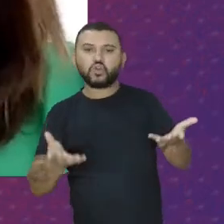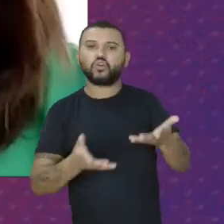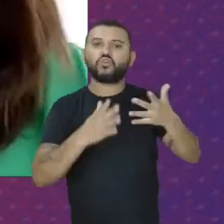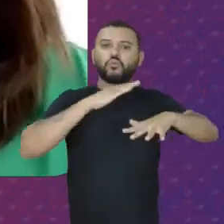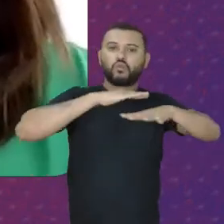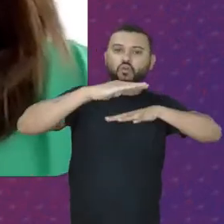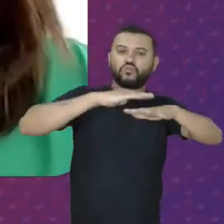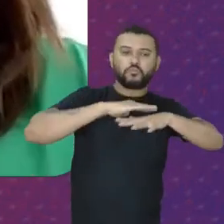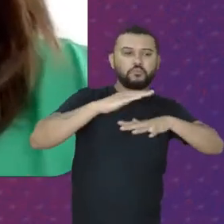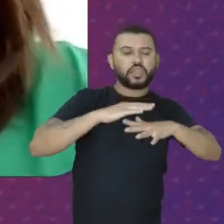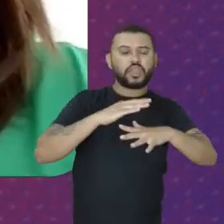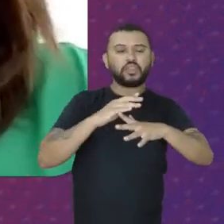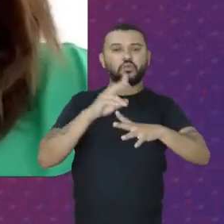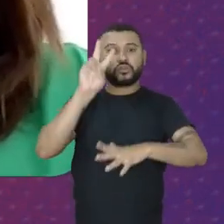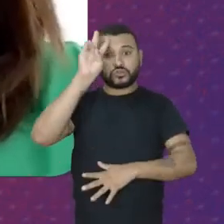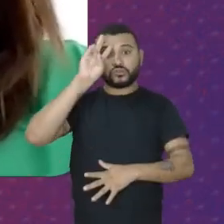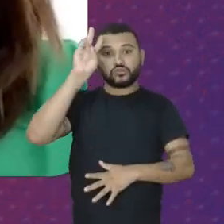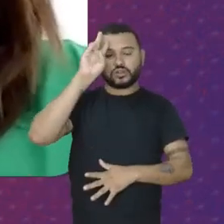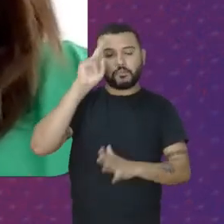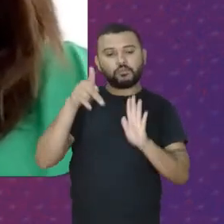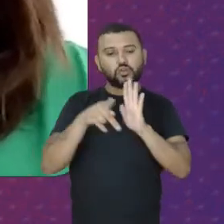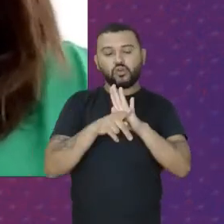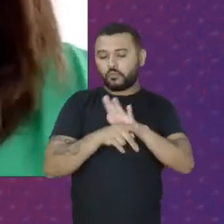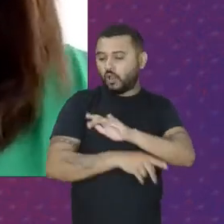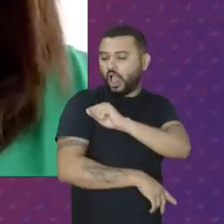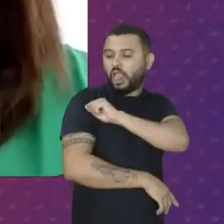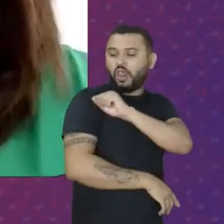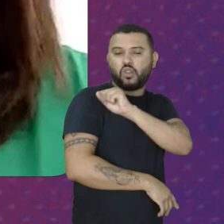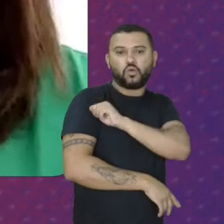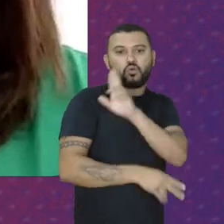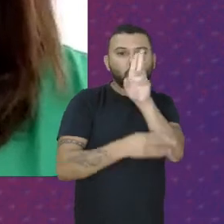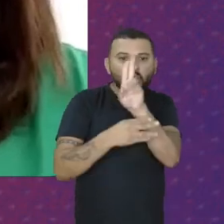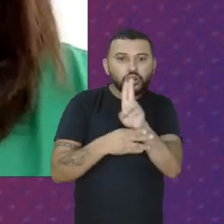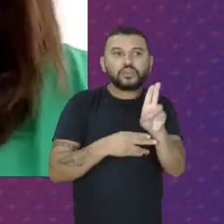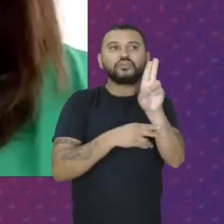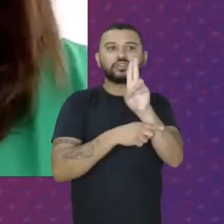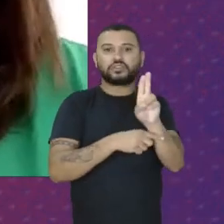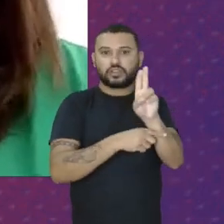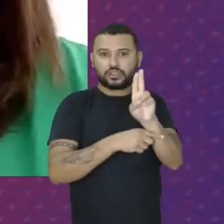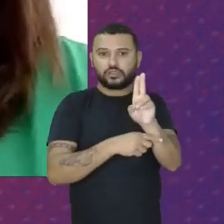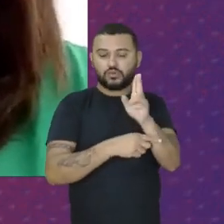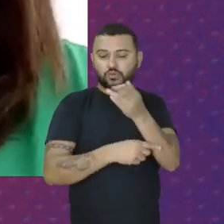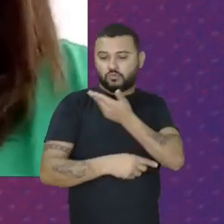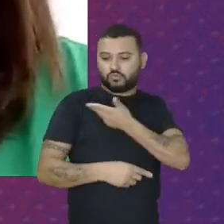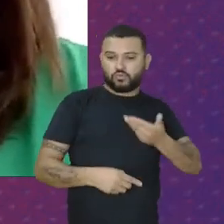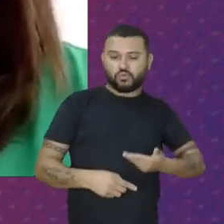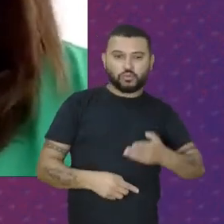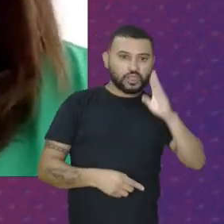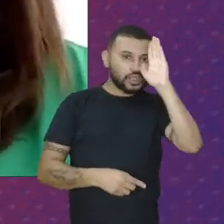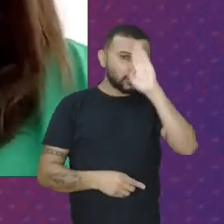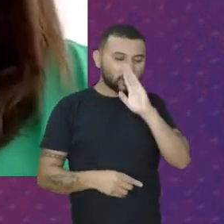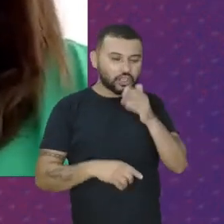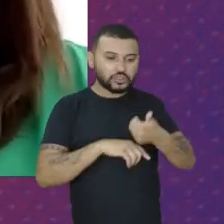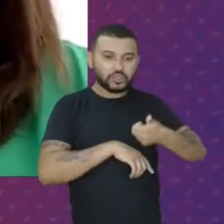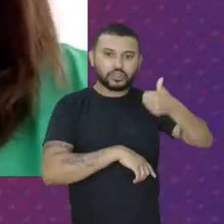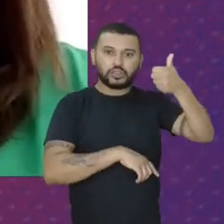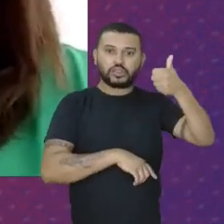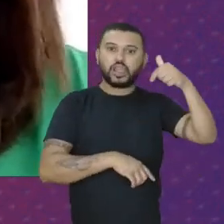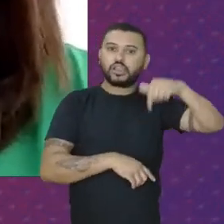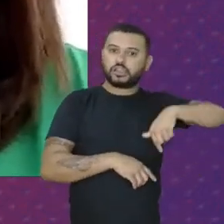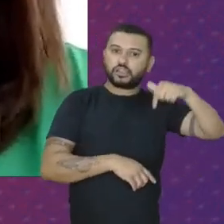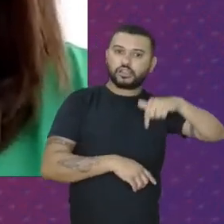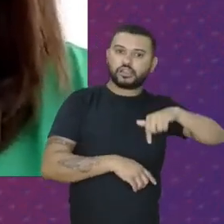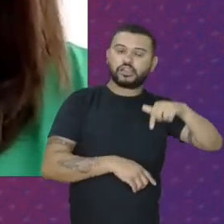da história do movimento estudantil na Universidade Pública, gratuita e de qualidade, a